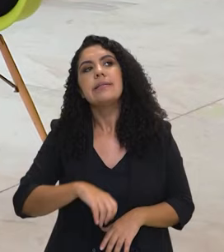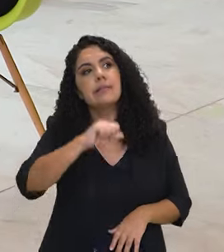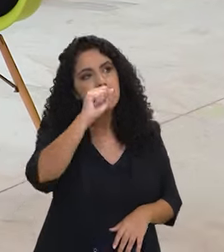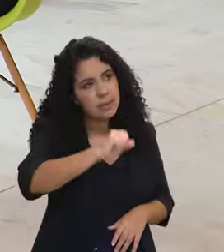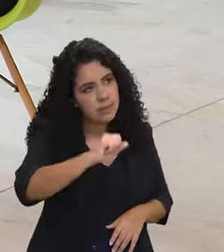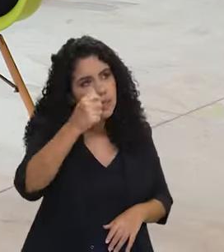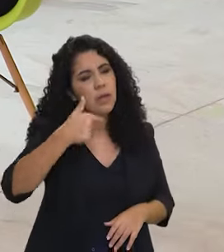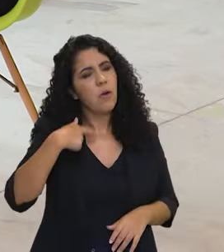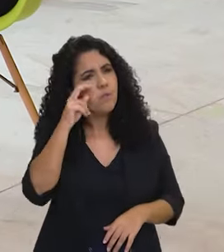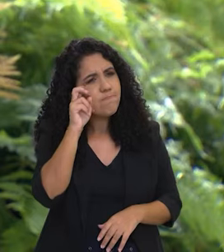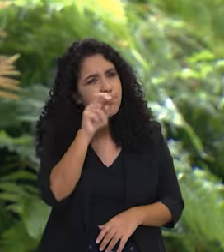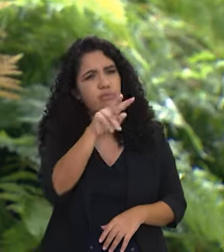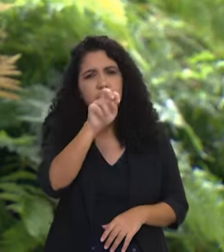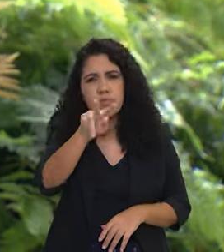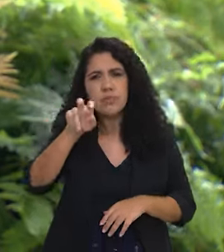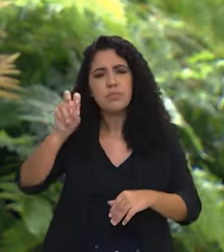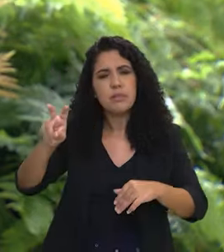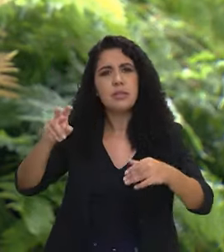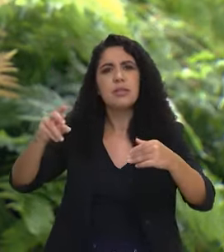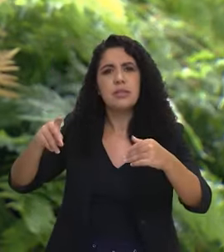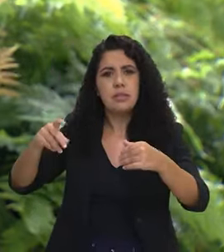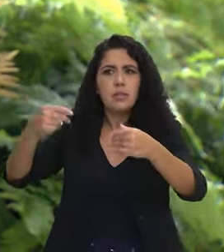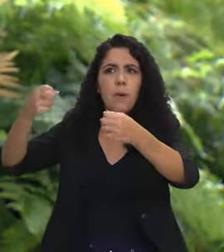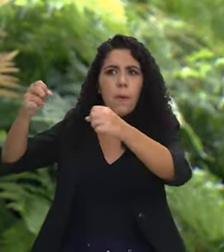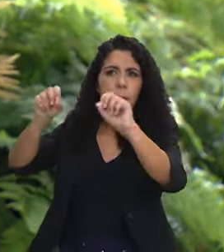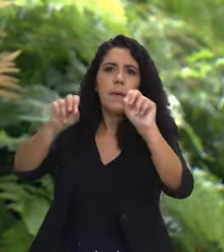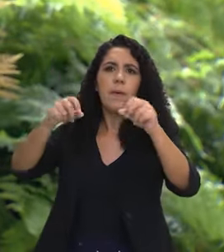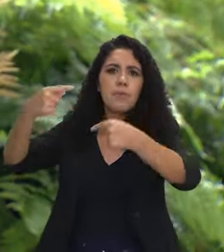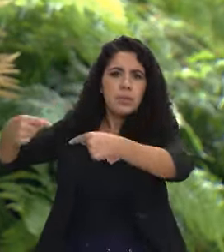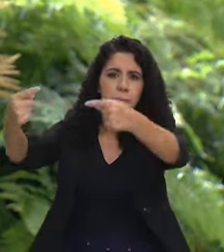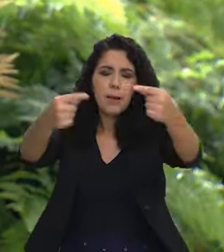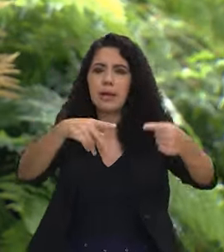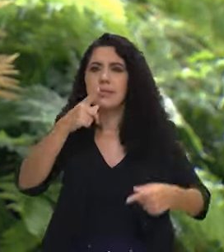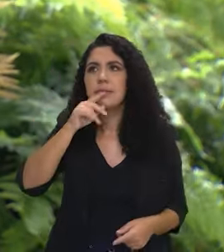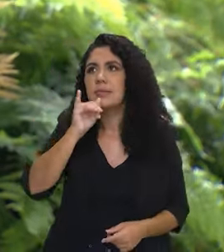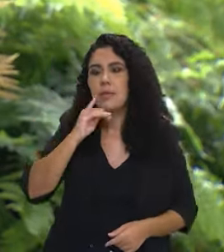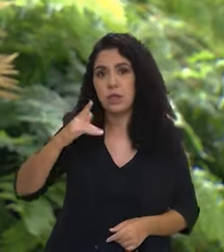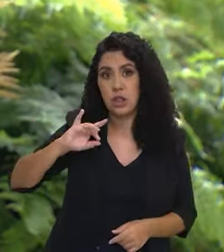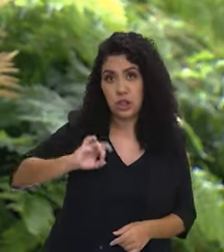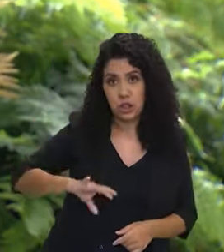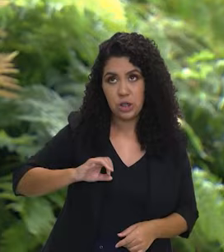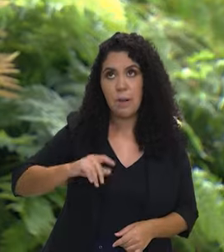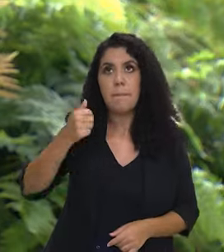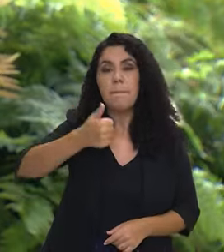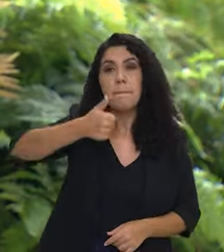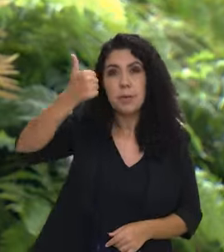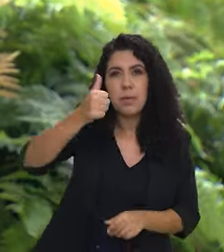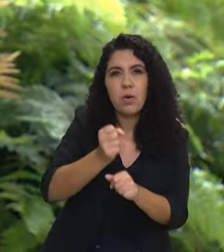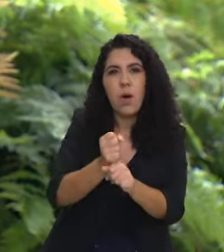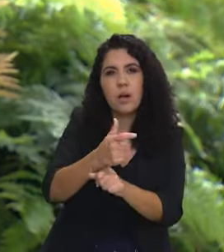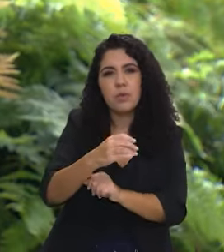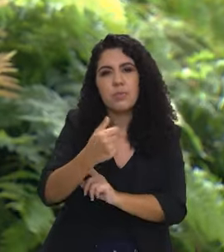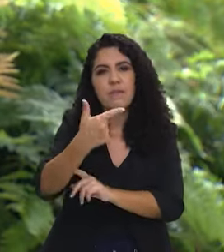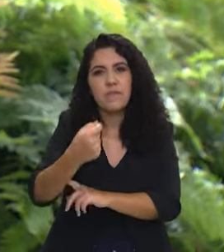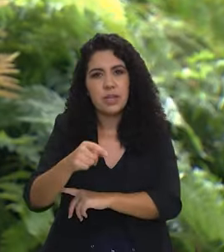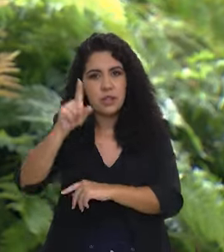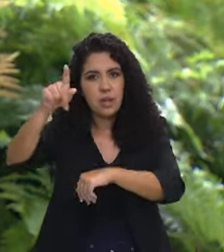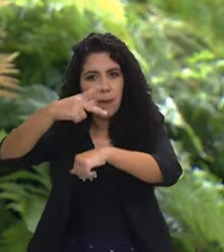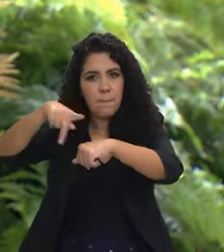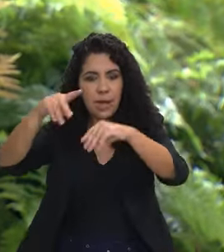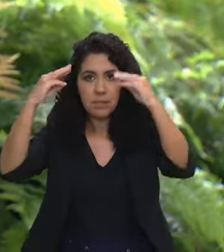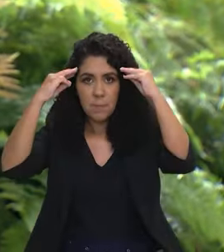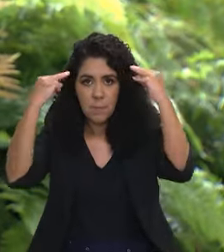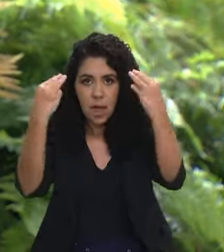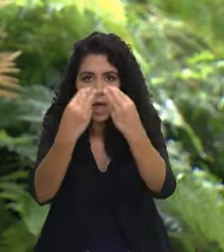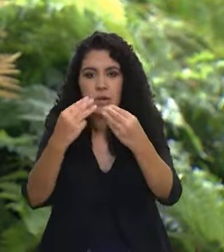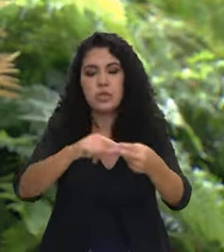acompanho esses debates. Como eu comentei antes, o Chile, na verdade, primeiro o México em 2020, o